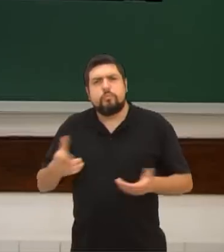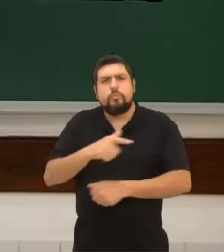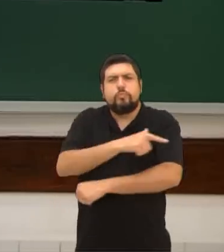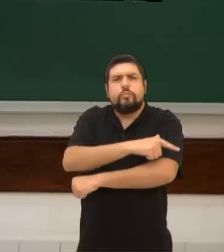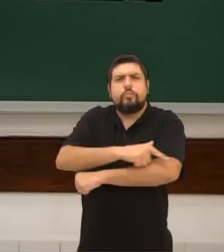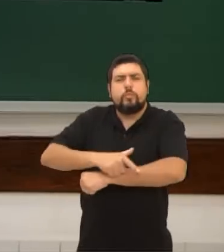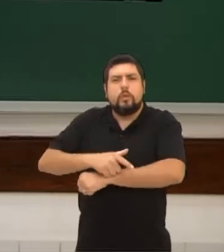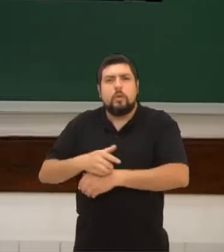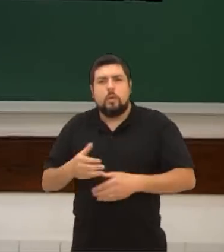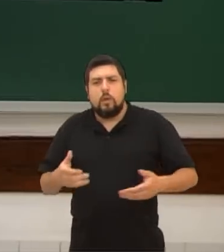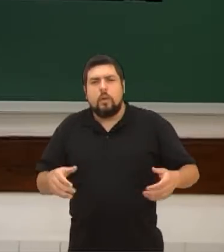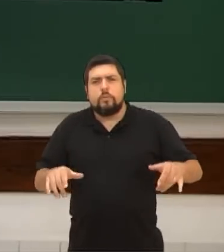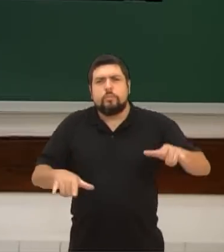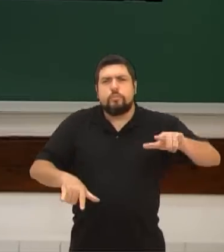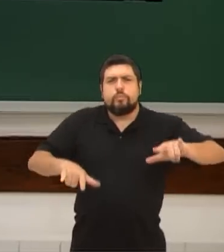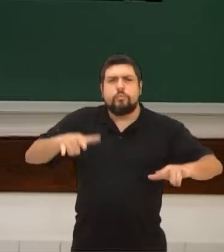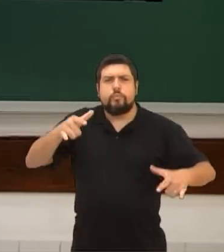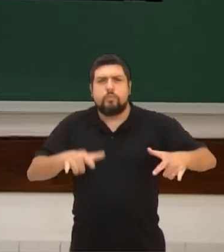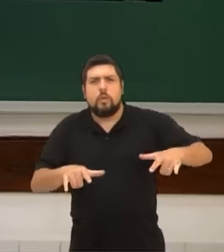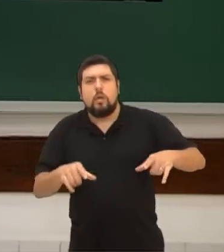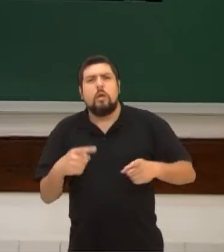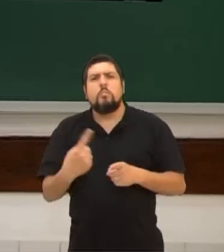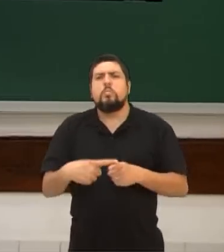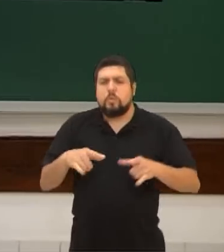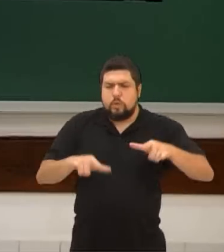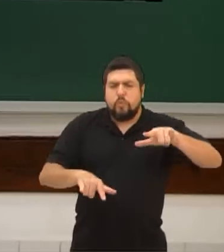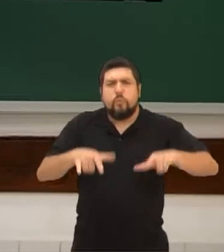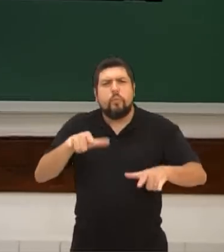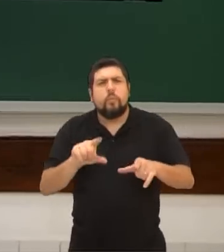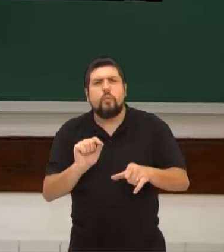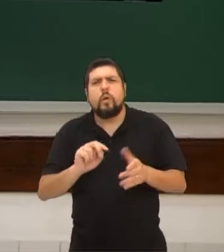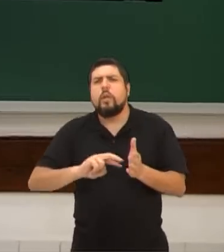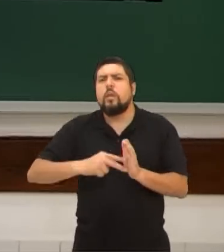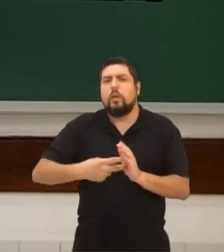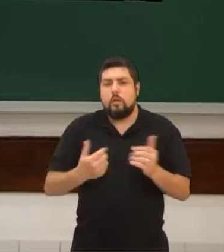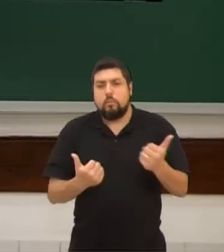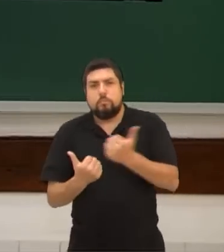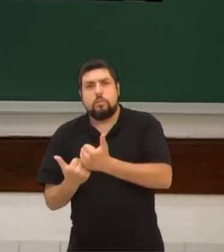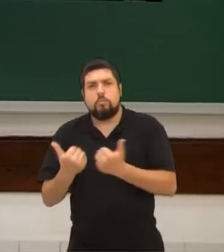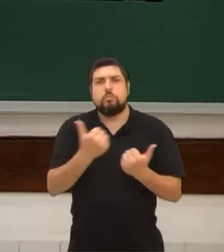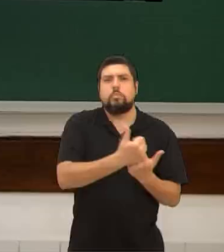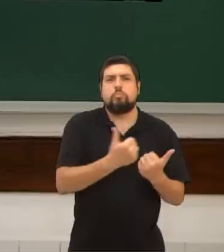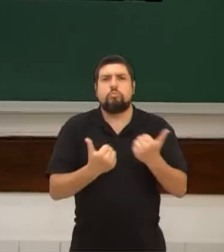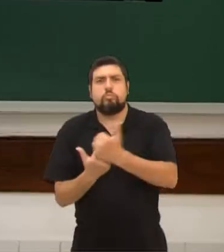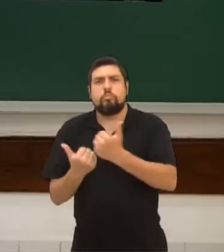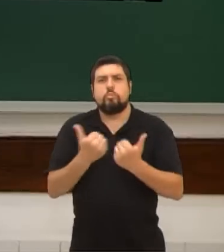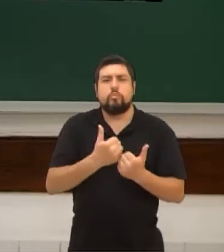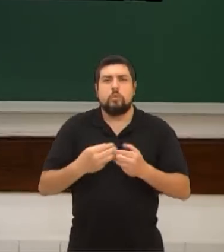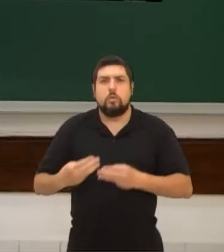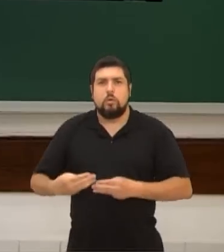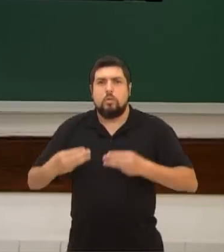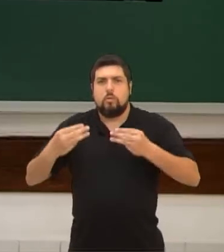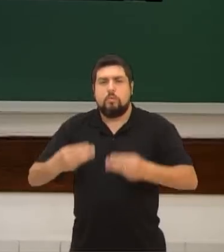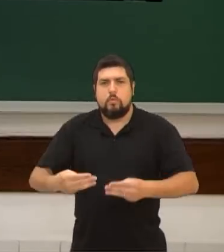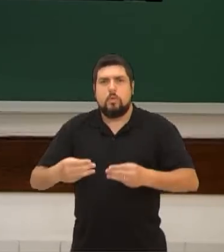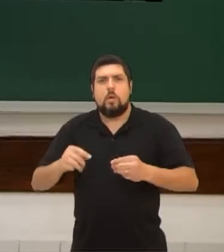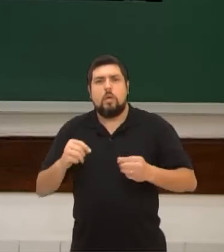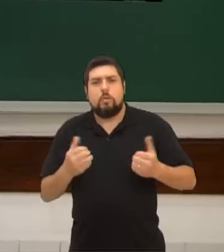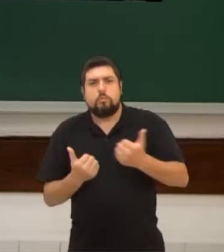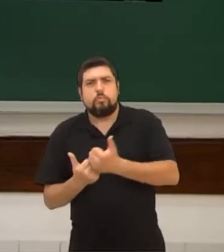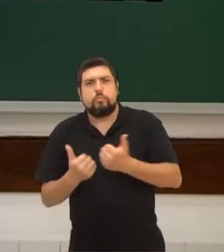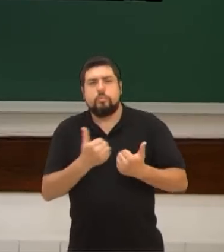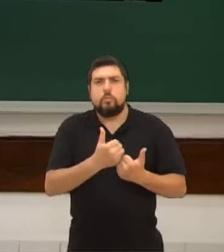aula passada, né? Esses dois partidos se alternaram na composição do ministério, tivemos mais ministérios